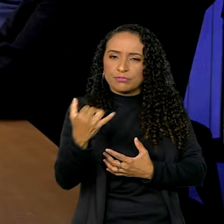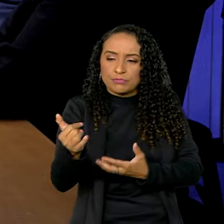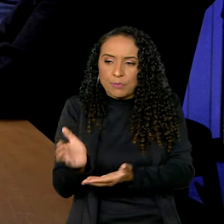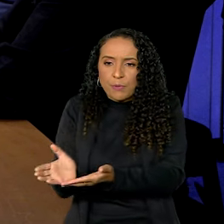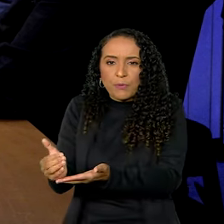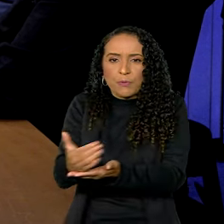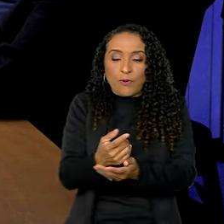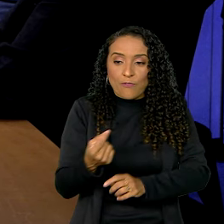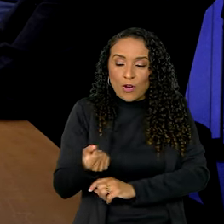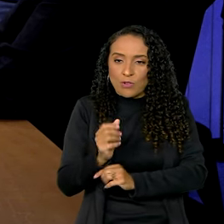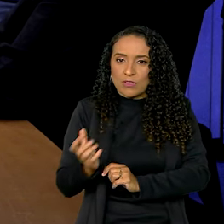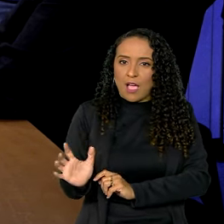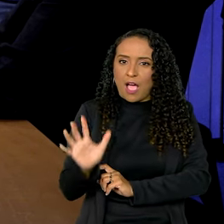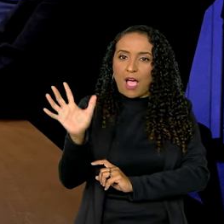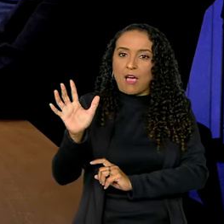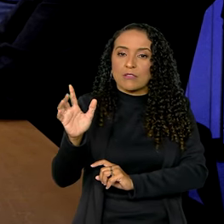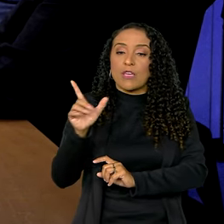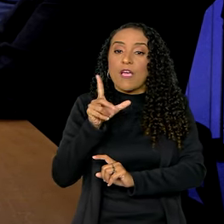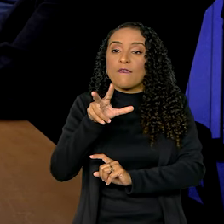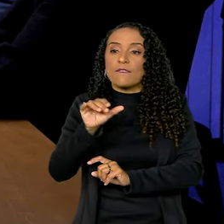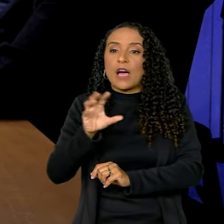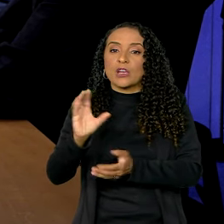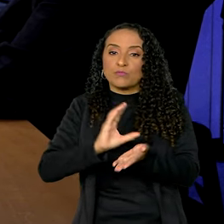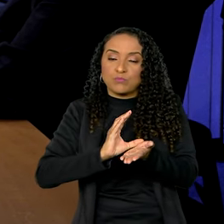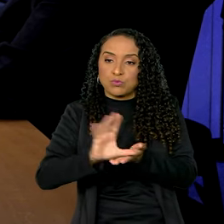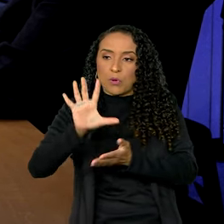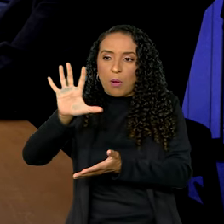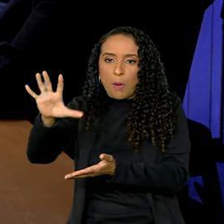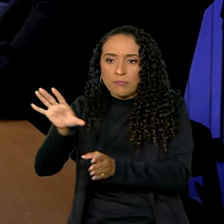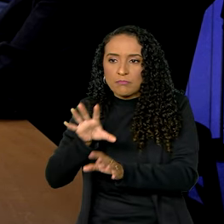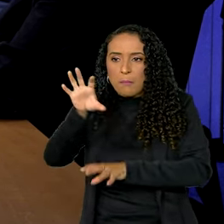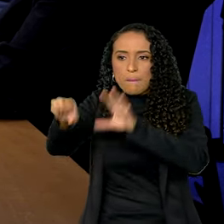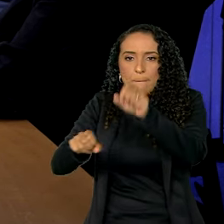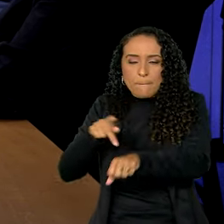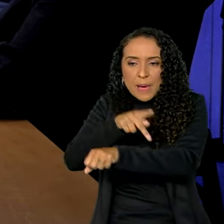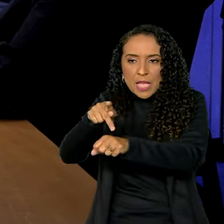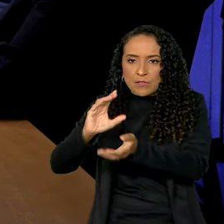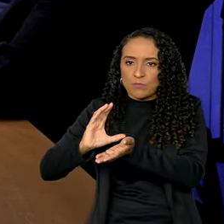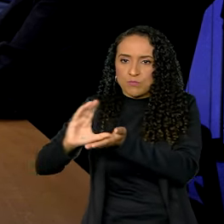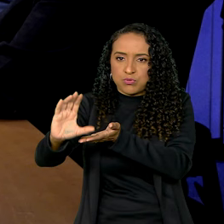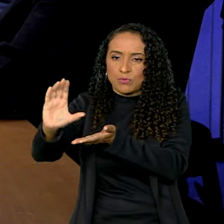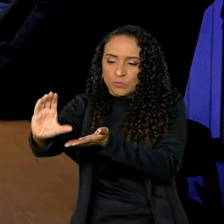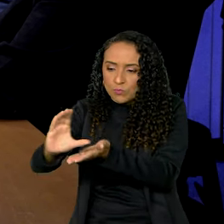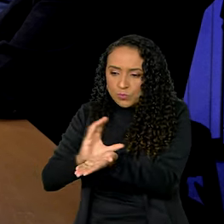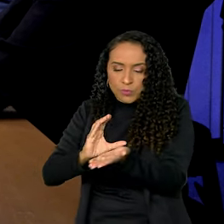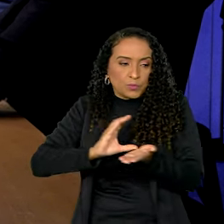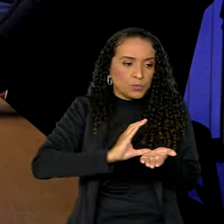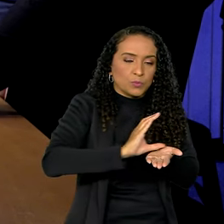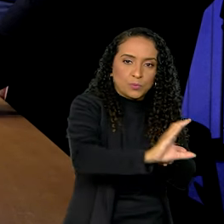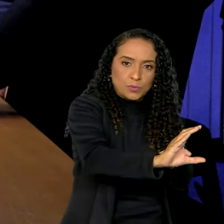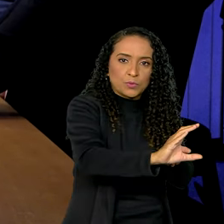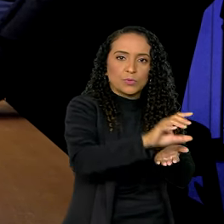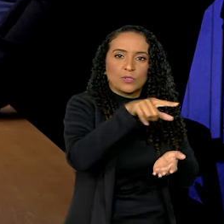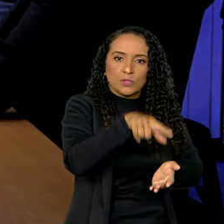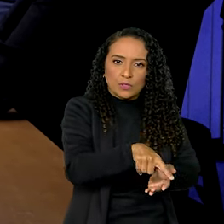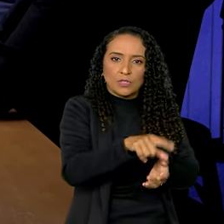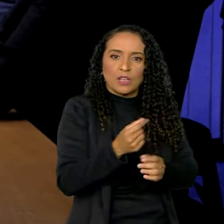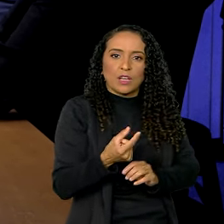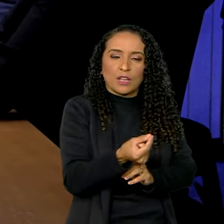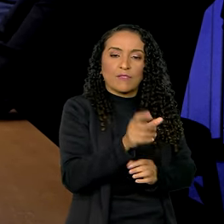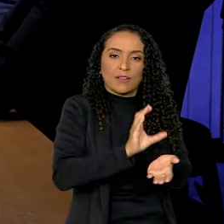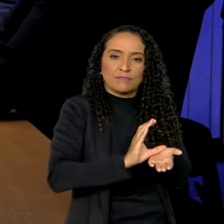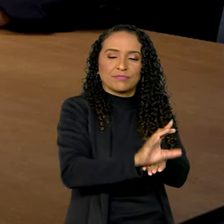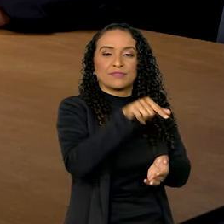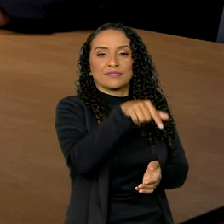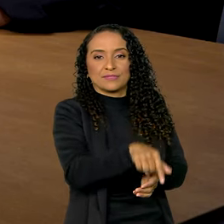altos que serão reinvestidos Eles serão captados de países investidores ou de fundos soberanos esses recursos